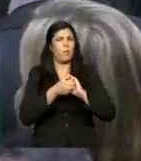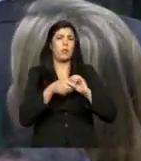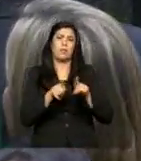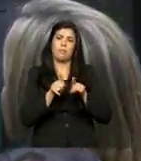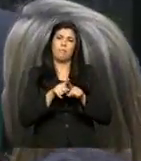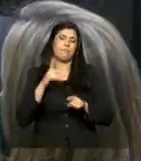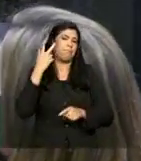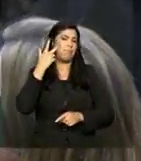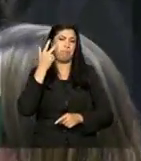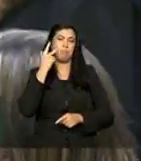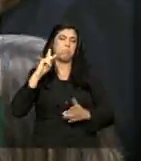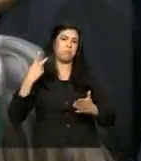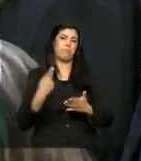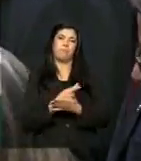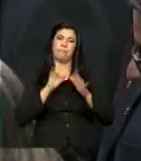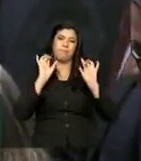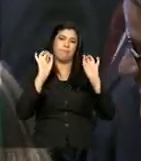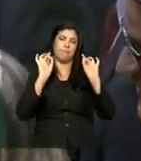Mas faz parte, né?